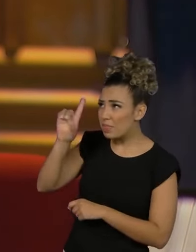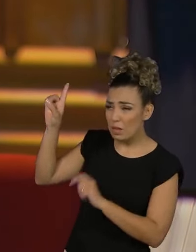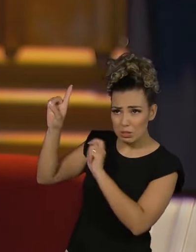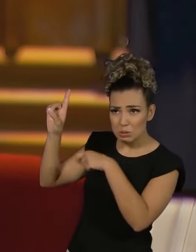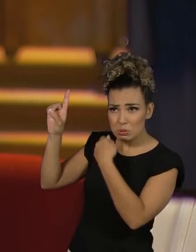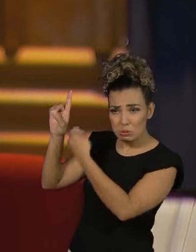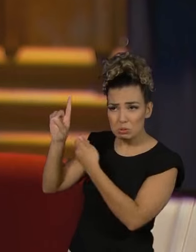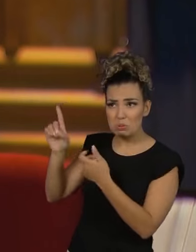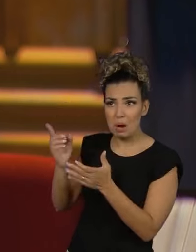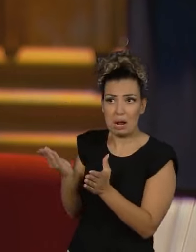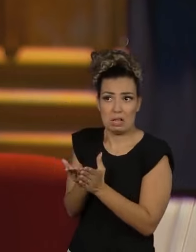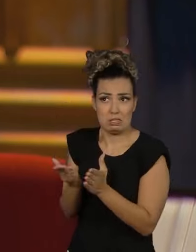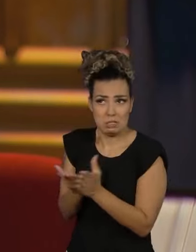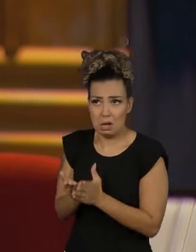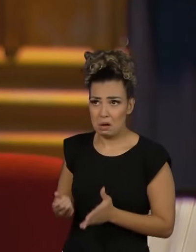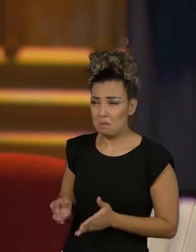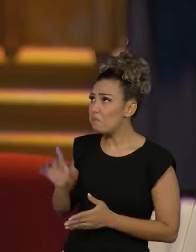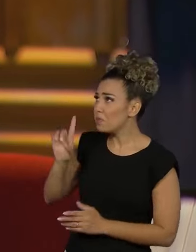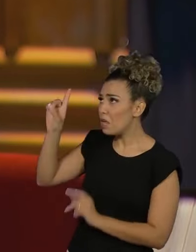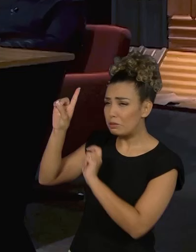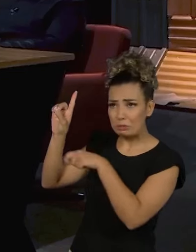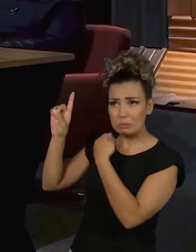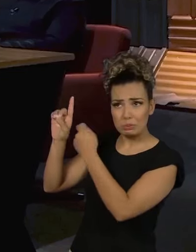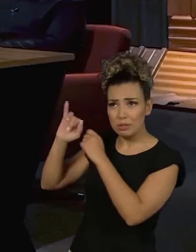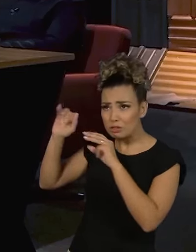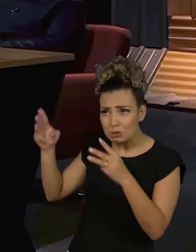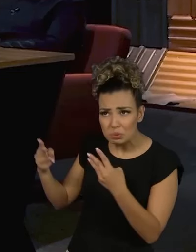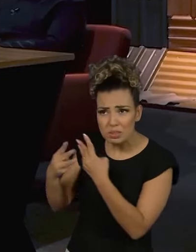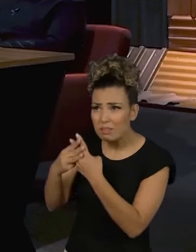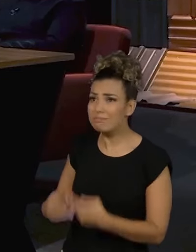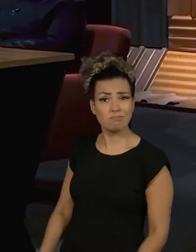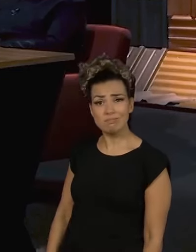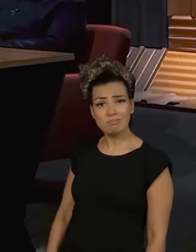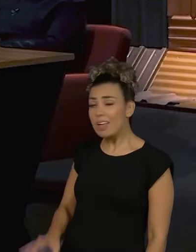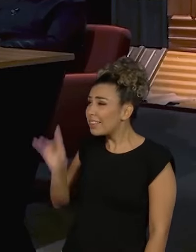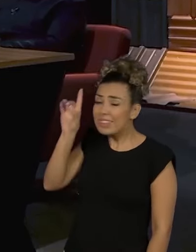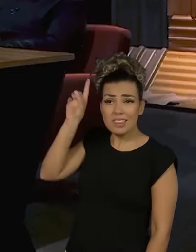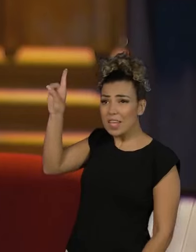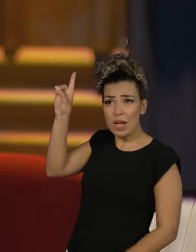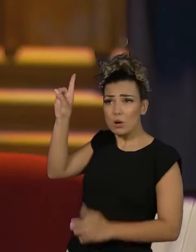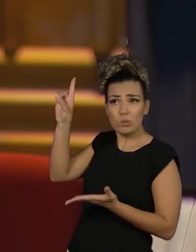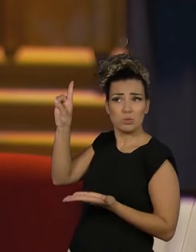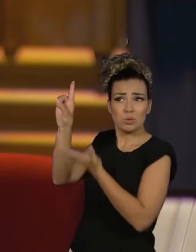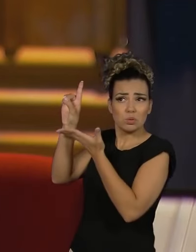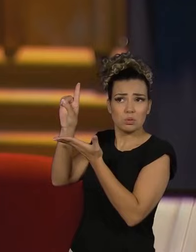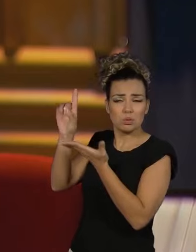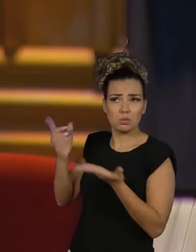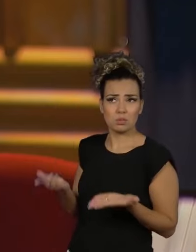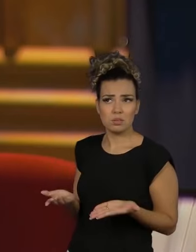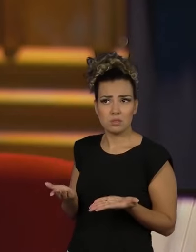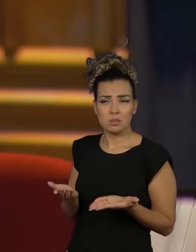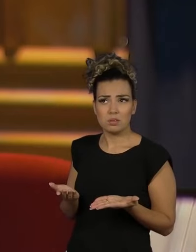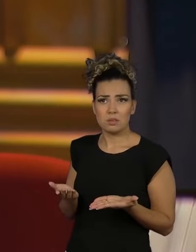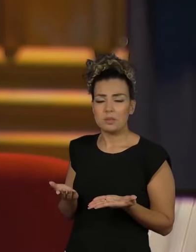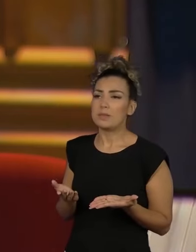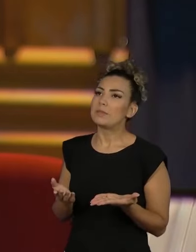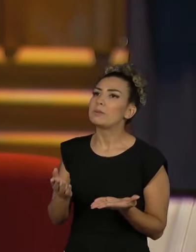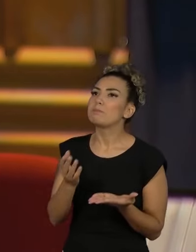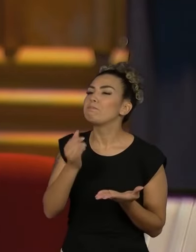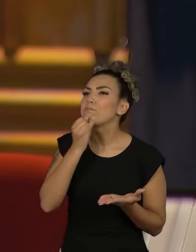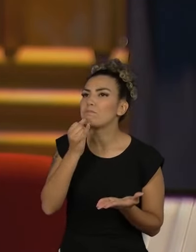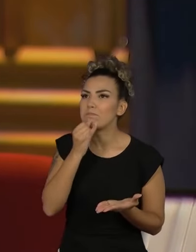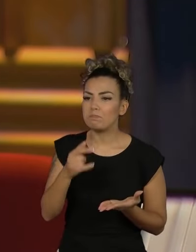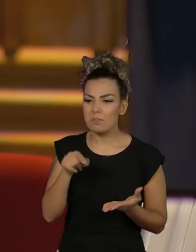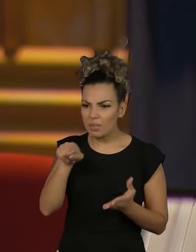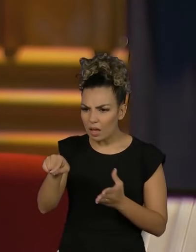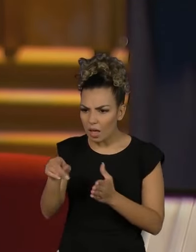não é judeu. Deus é Deus. Eu não posso admitir que na metade do mundo que não é